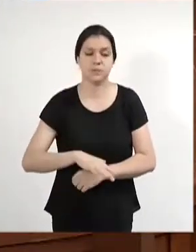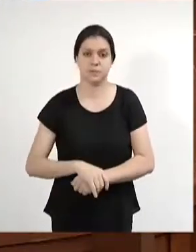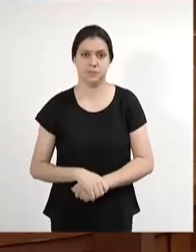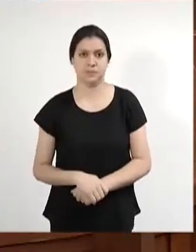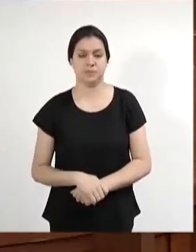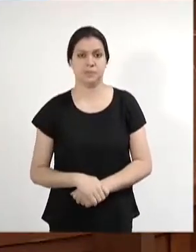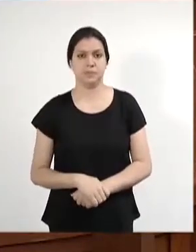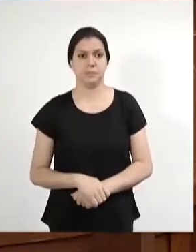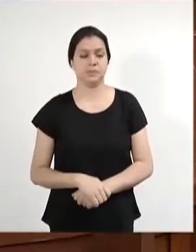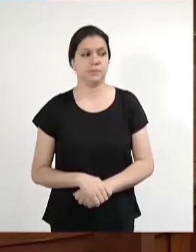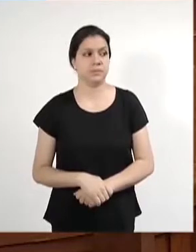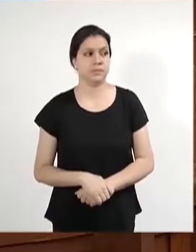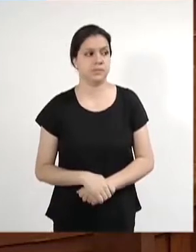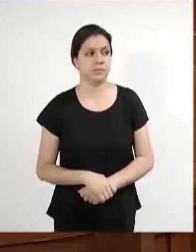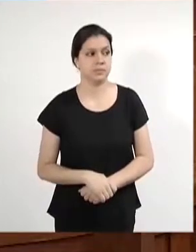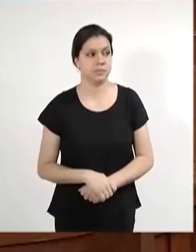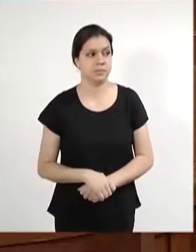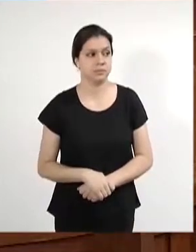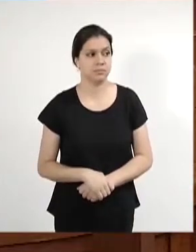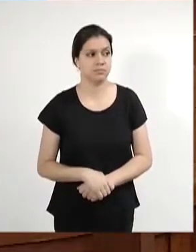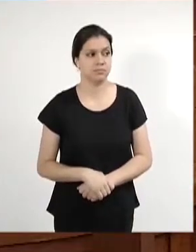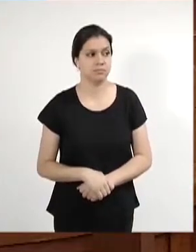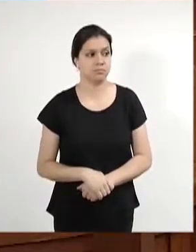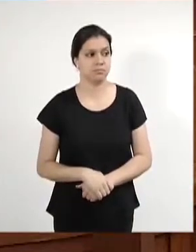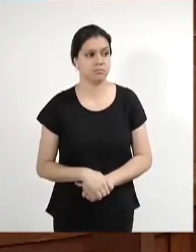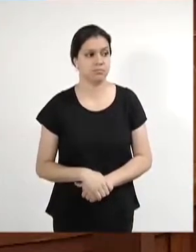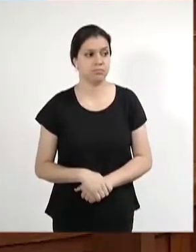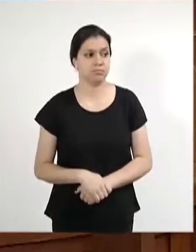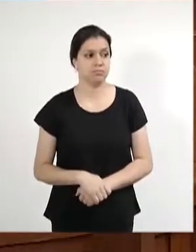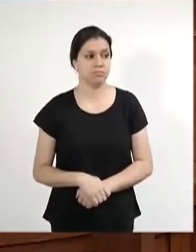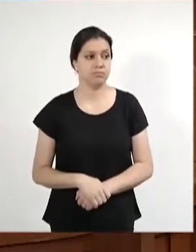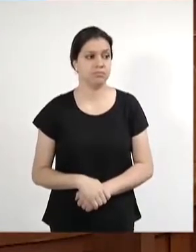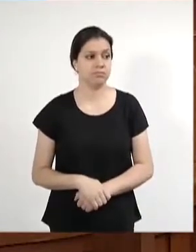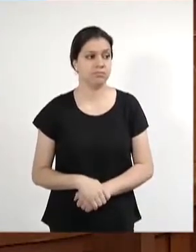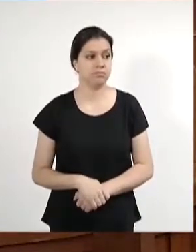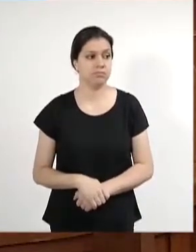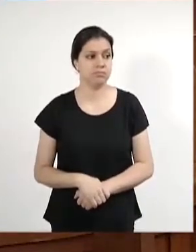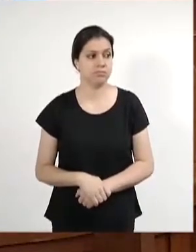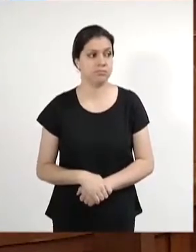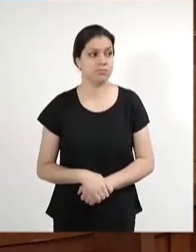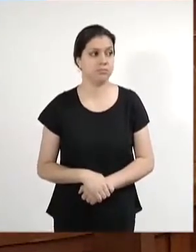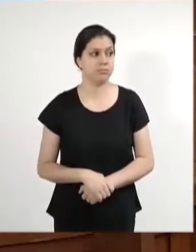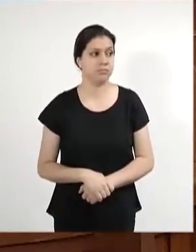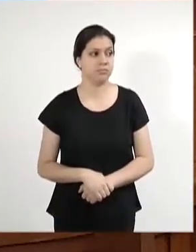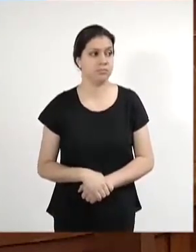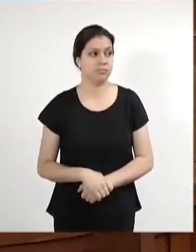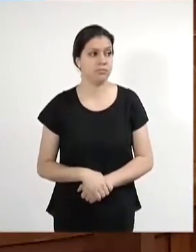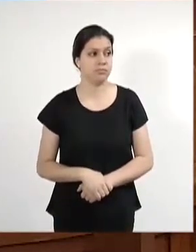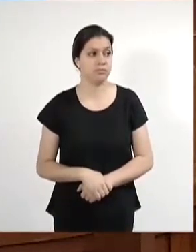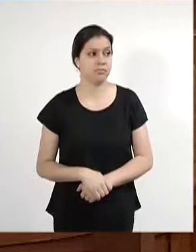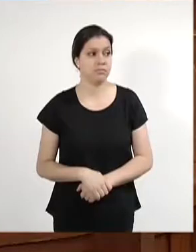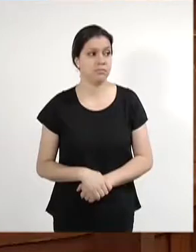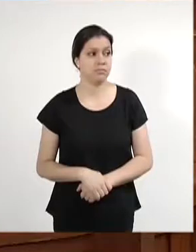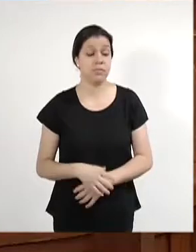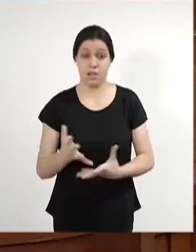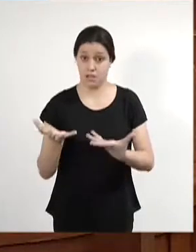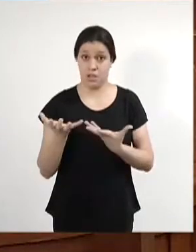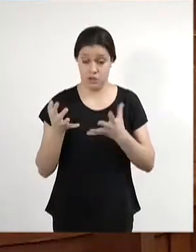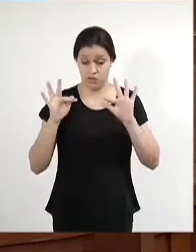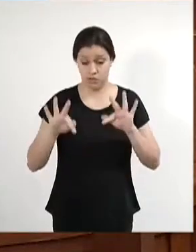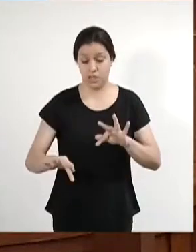crianças. Diante disso tudo, senhor presidente, quero finalizar aqui a minha fala,